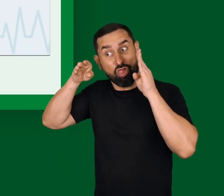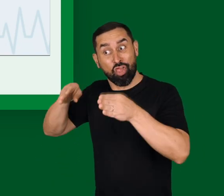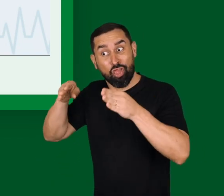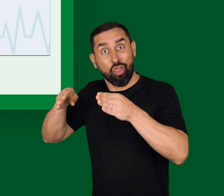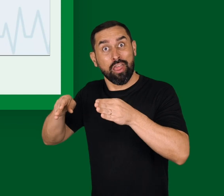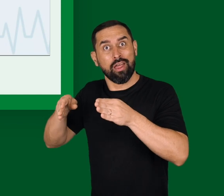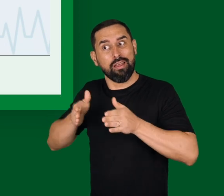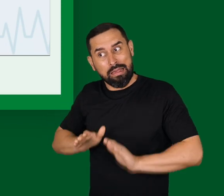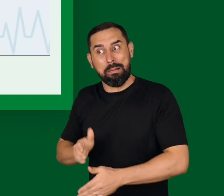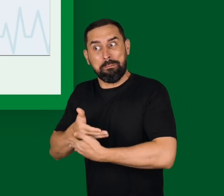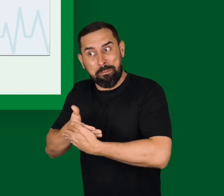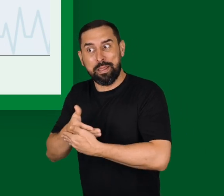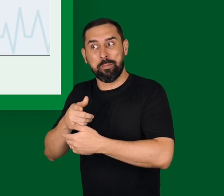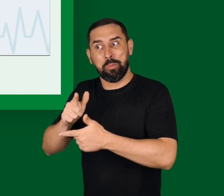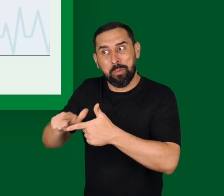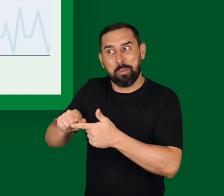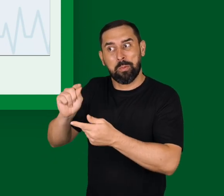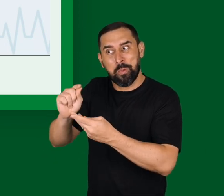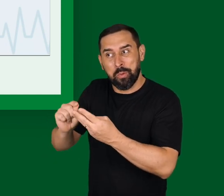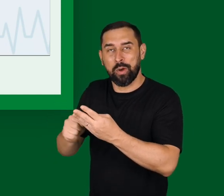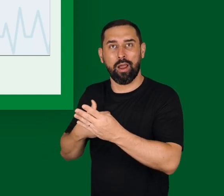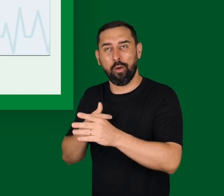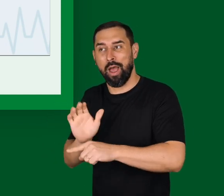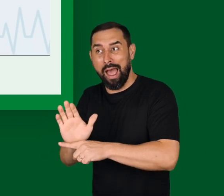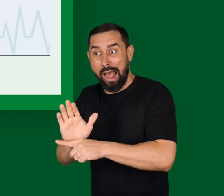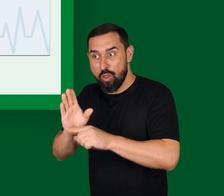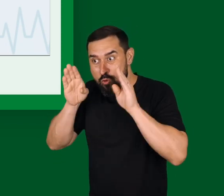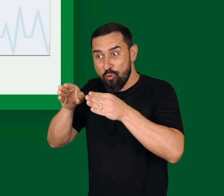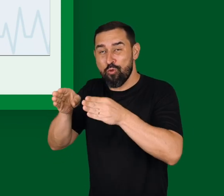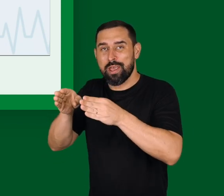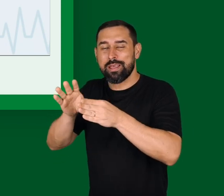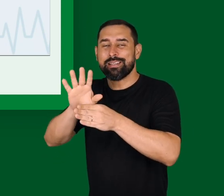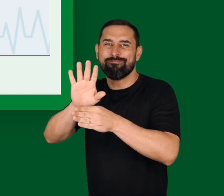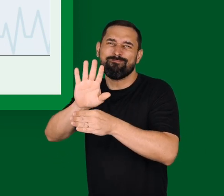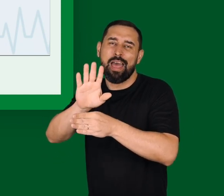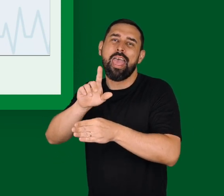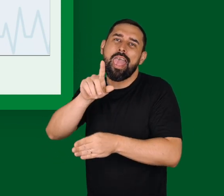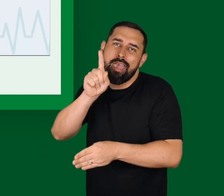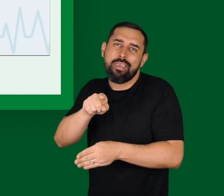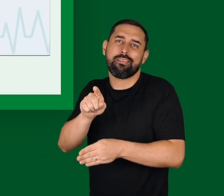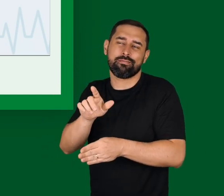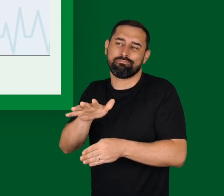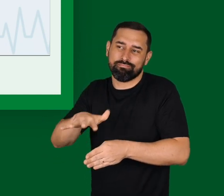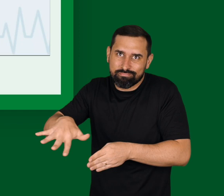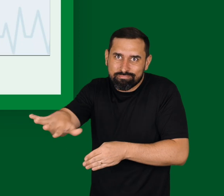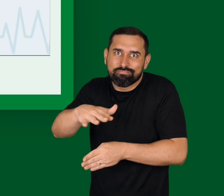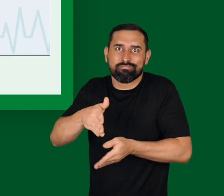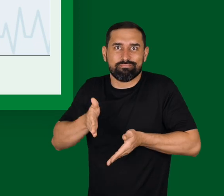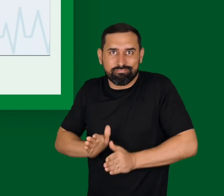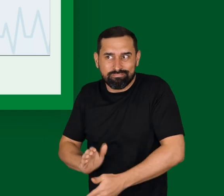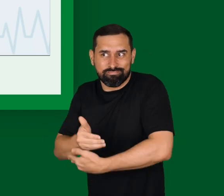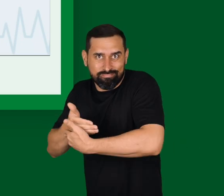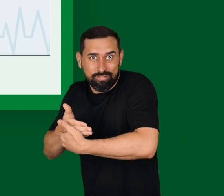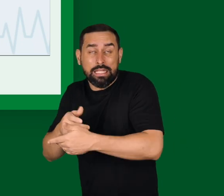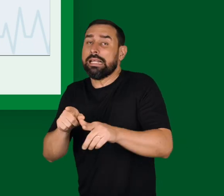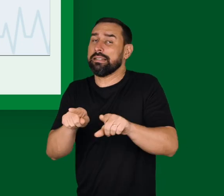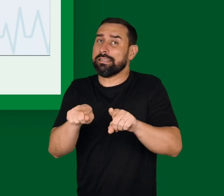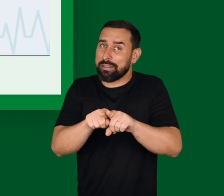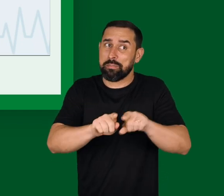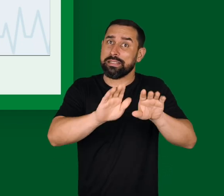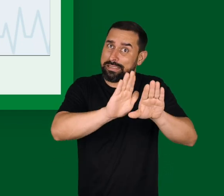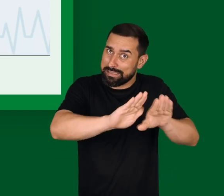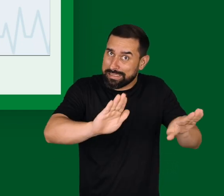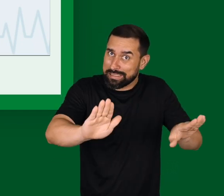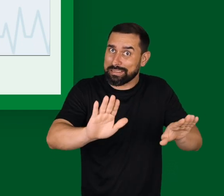porque como o meu sonho maior de consumo é a neonatologia, eu acabo me referindo sempre ao neo, tá, gente? Então, se eu